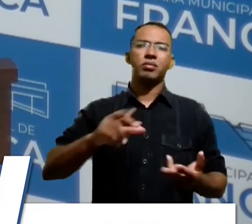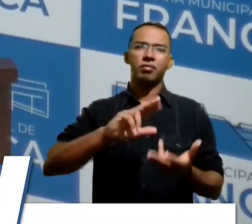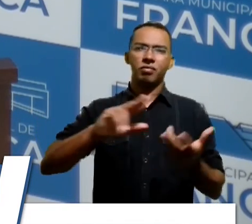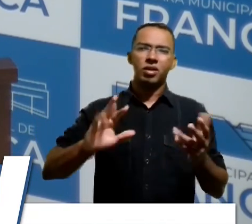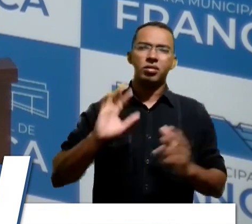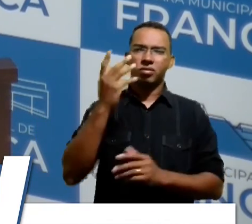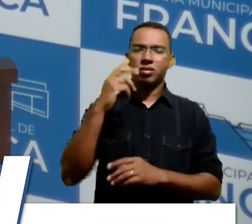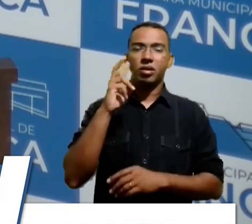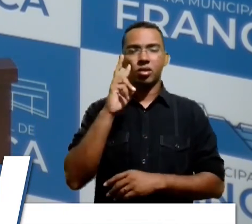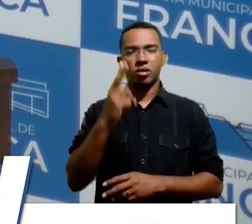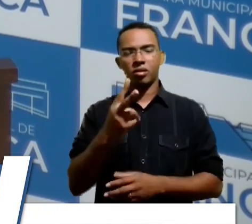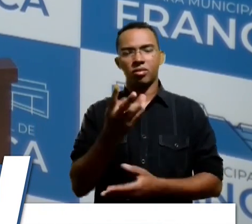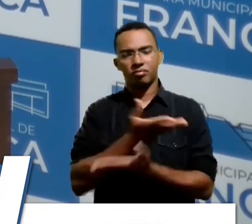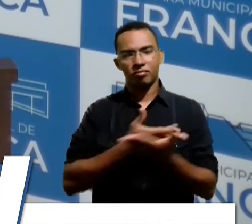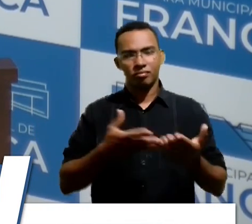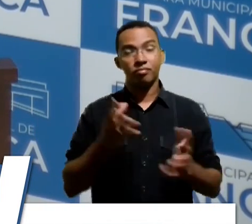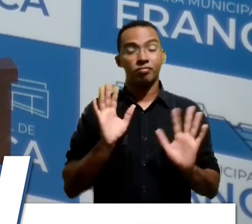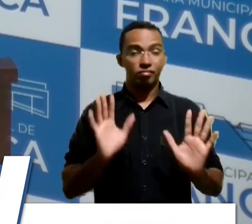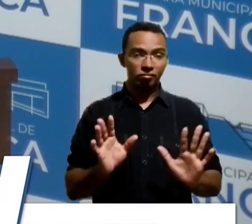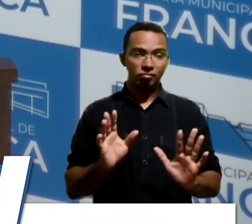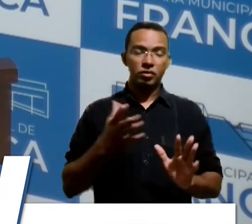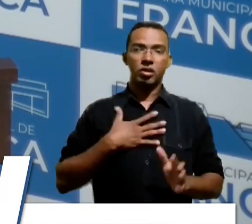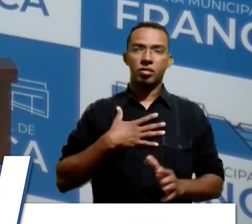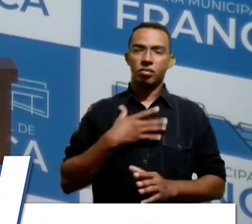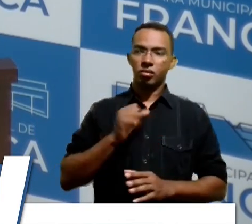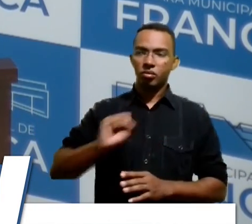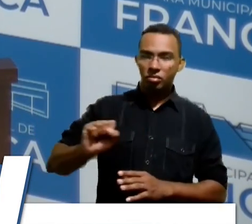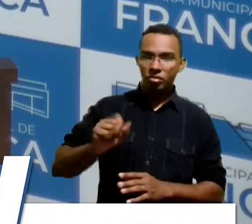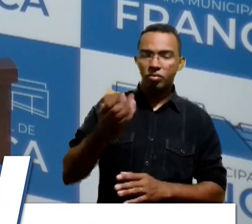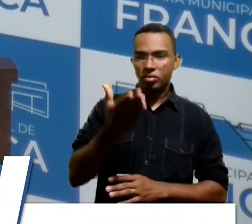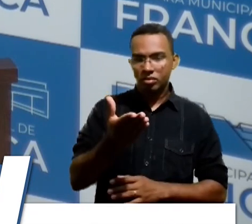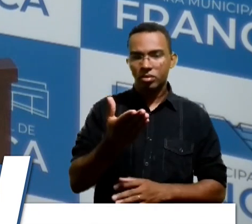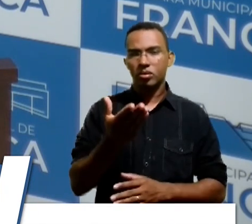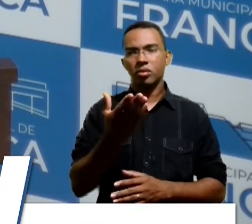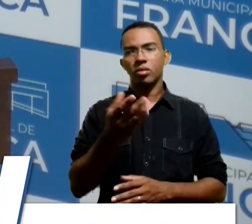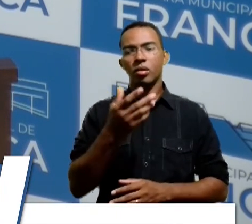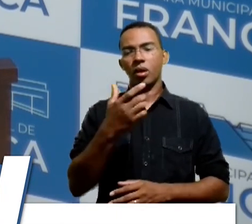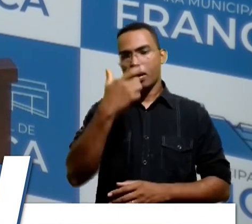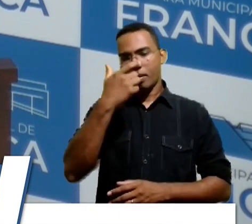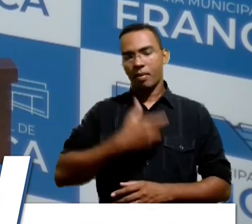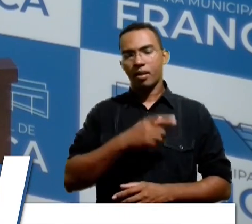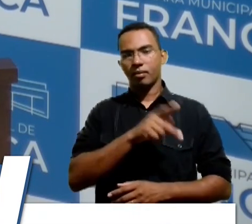gente convive. Está aqui o meu repúdio em relação a isso e a palavra de um professor,